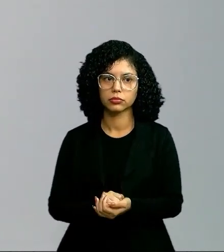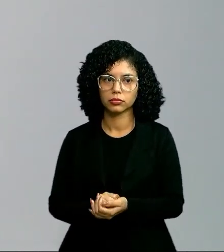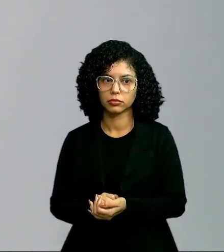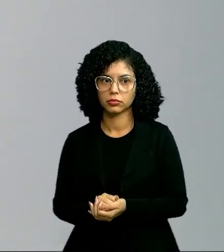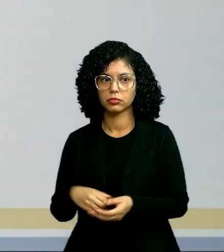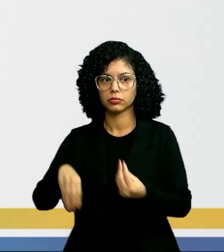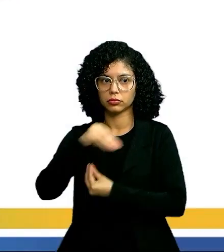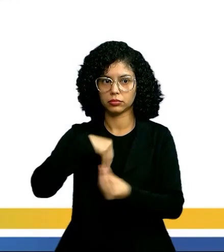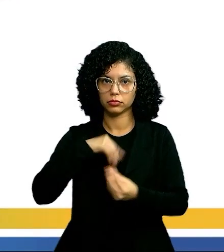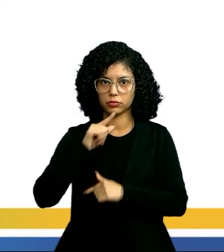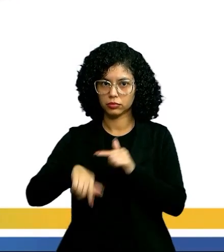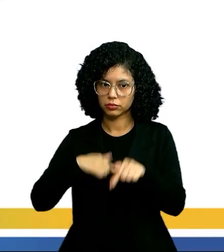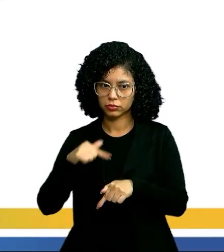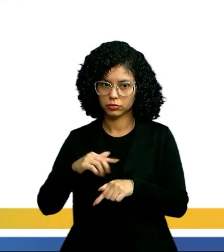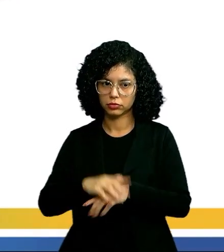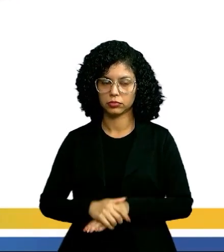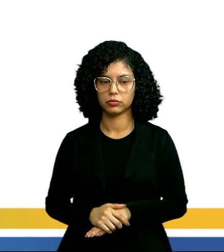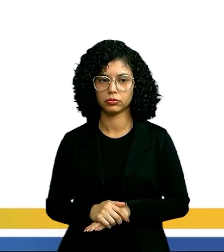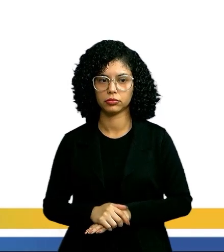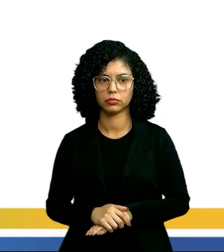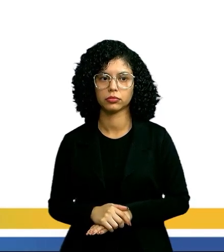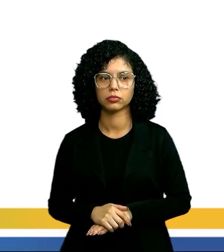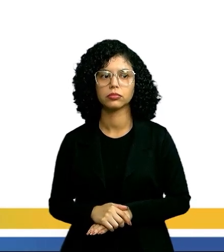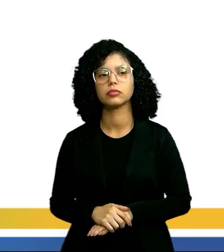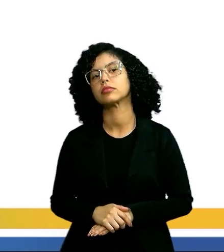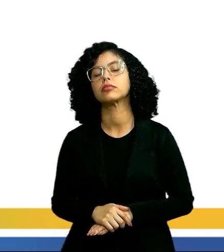ter reações químicas.